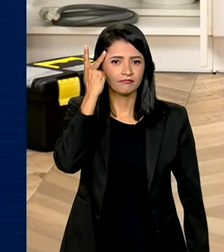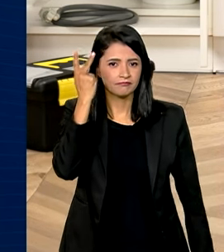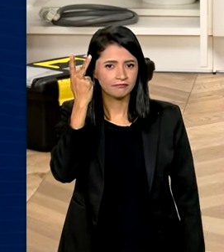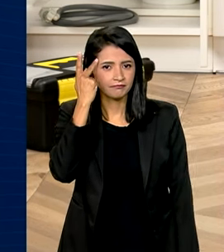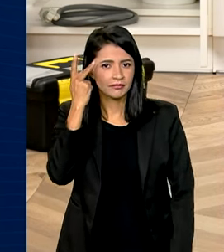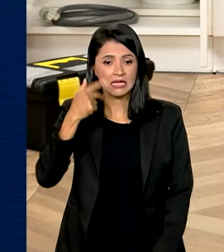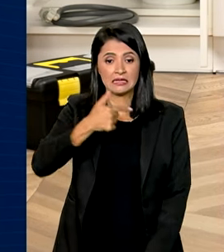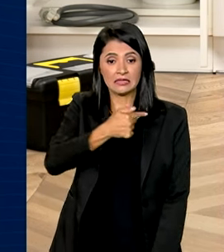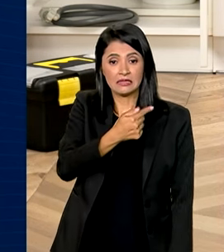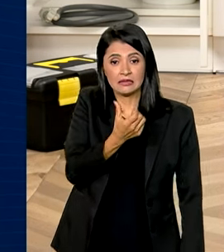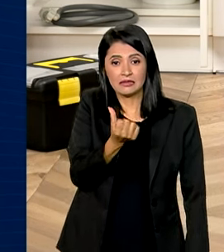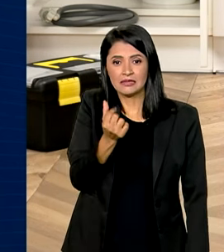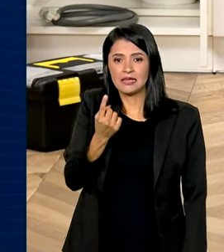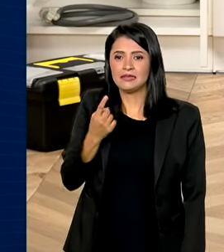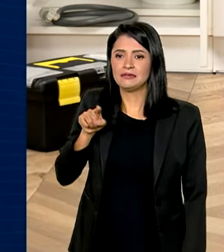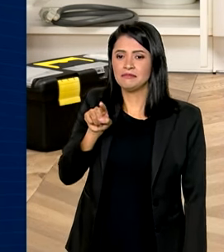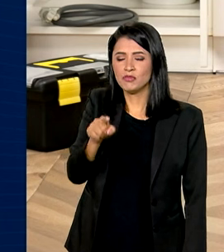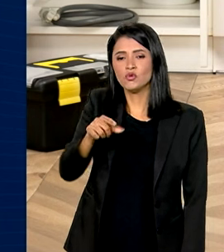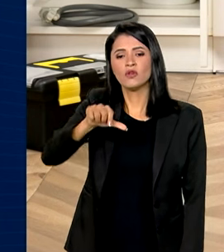com